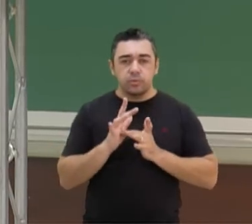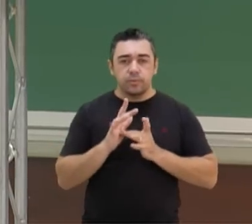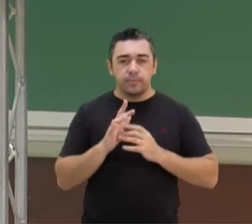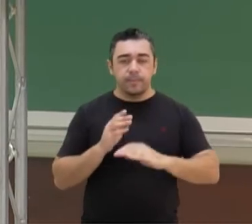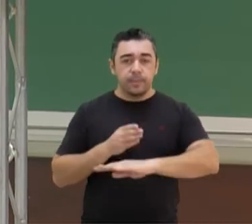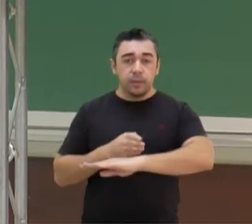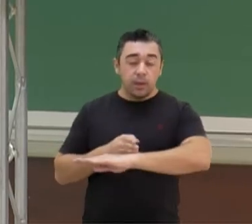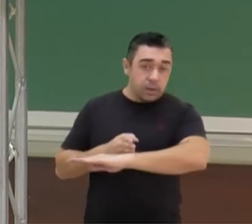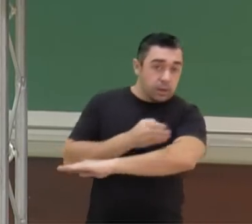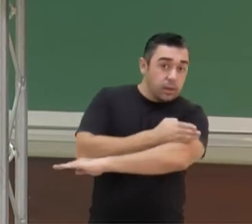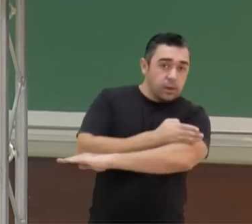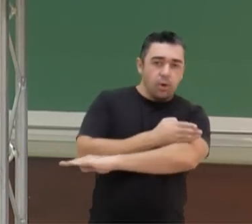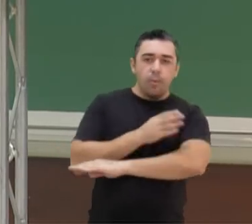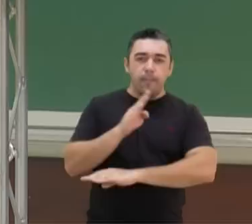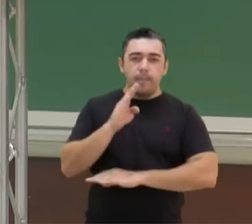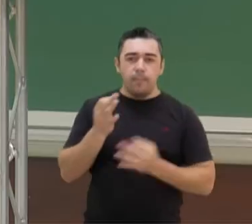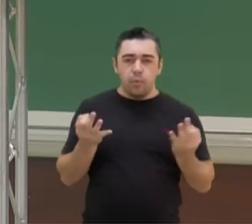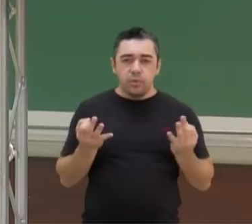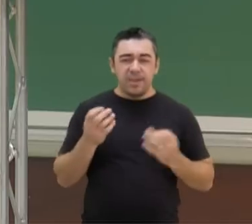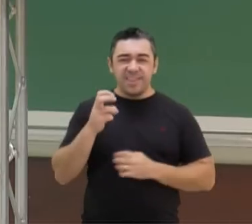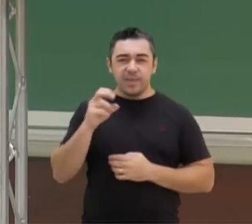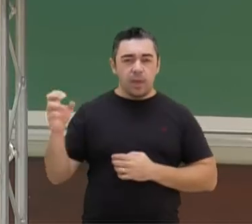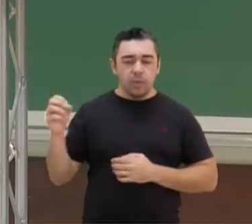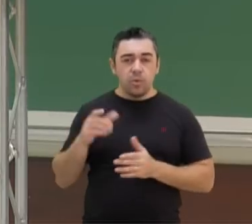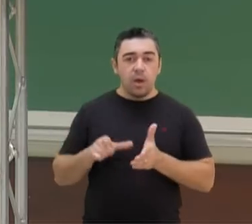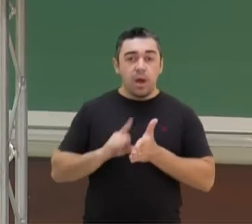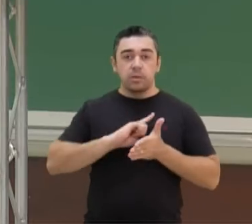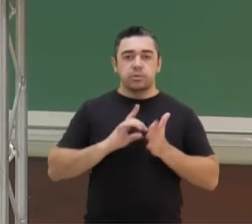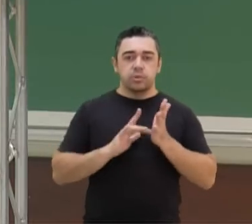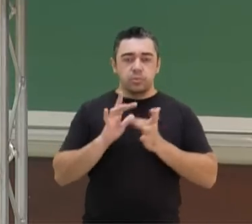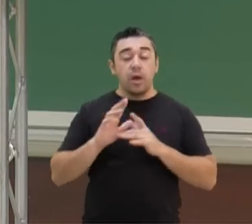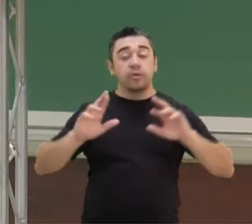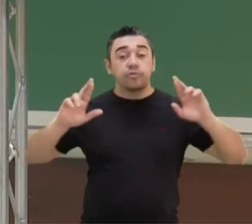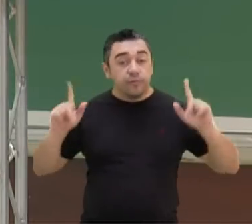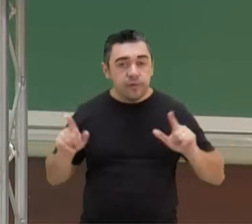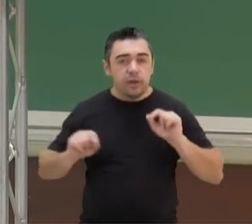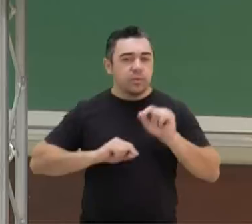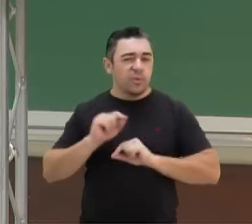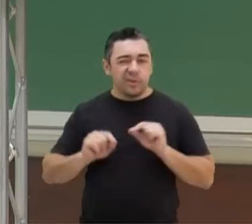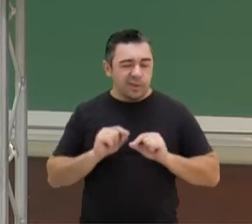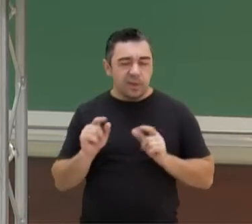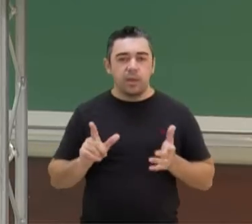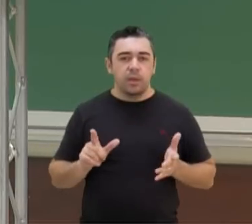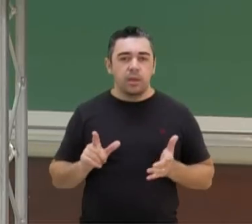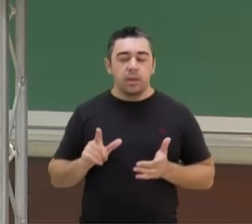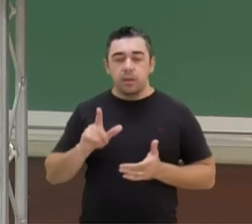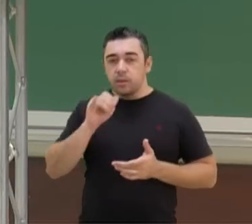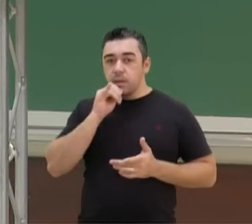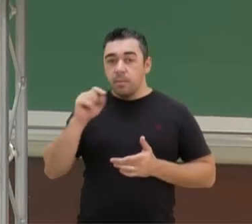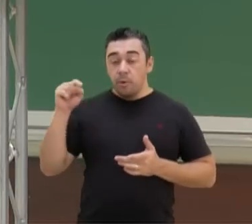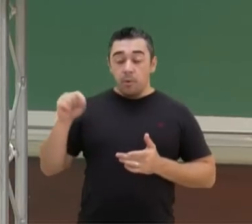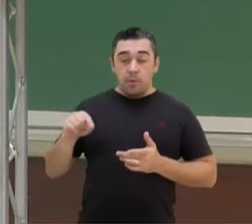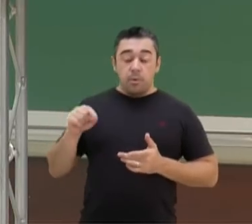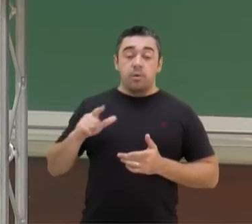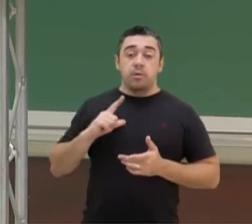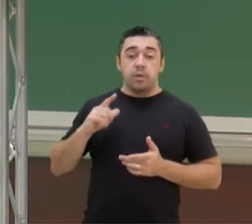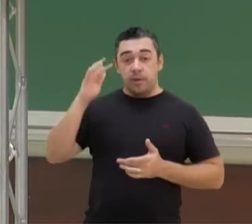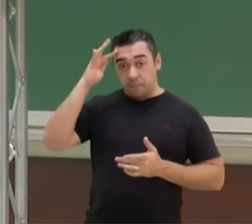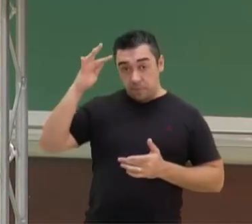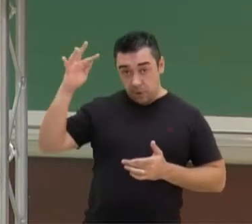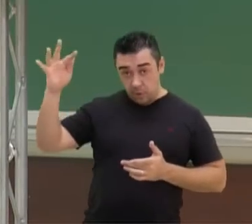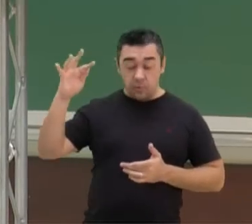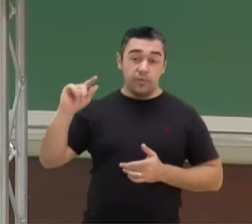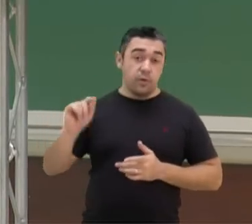de Cristo, mas diziam a mesma coisa. A diferença é que na filosofia grega ela se libera da